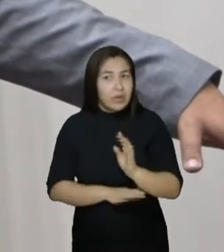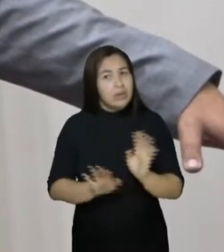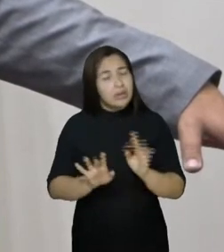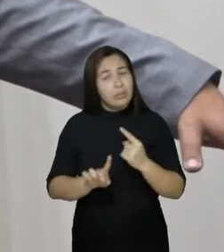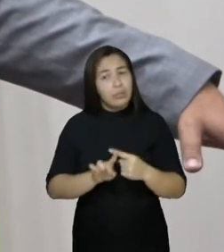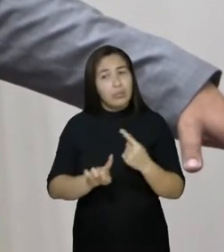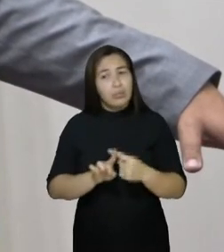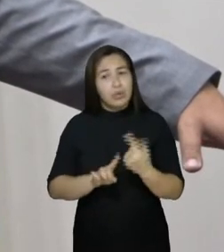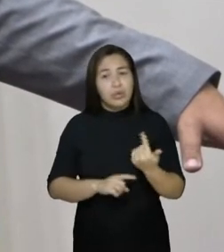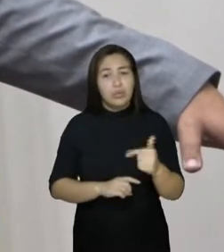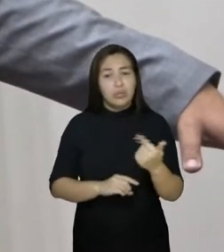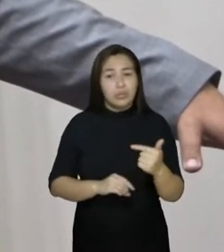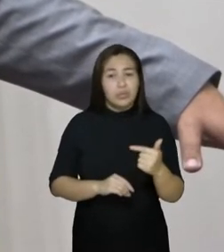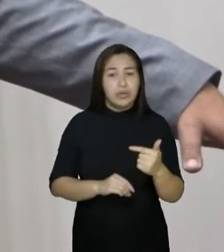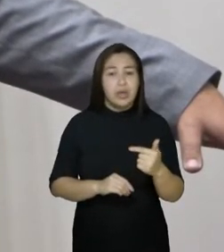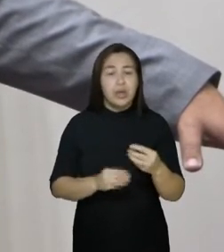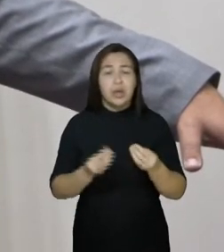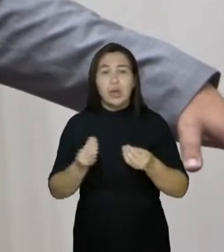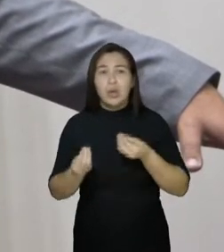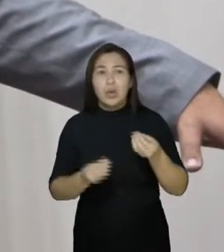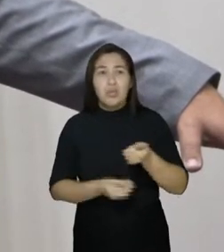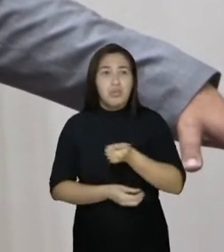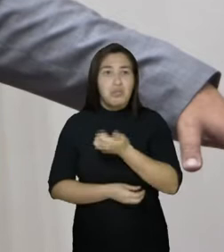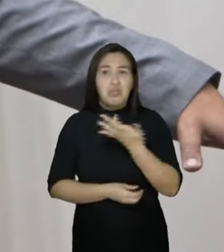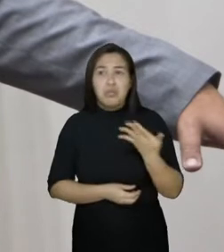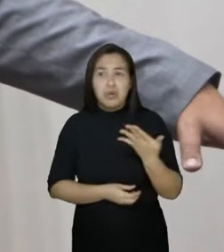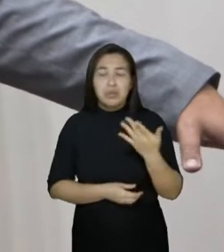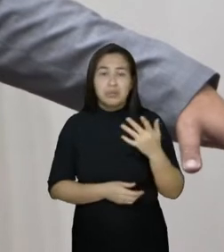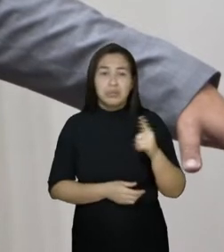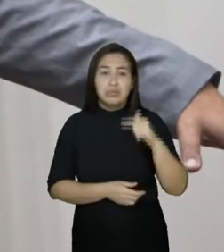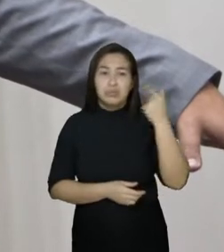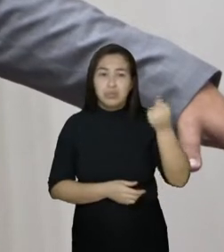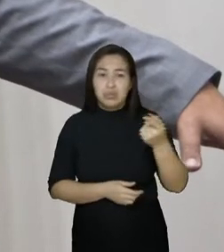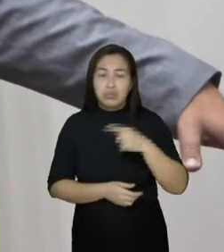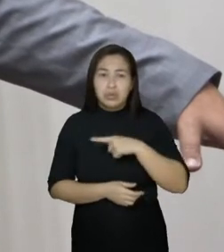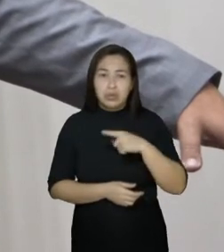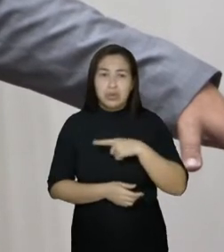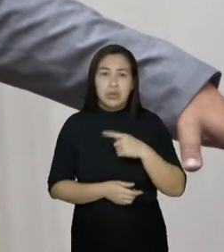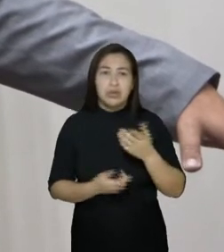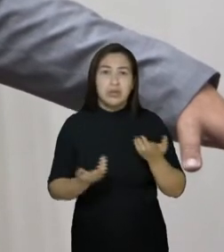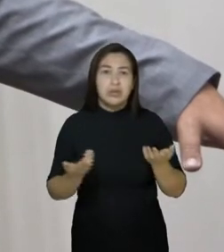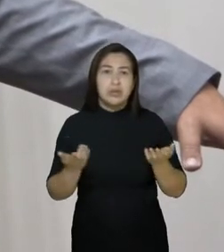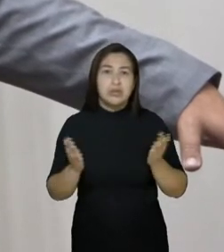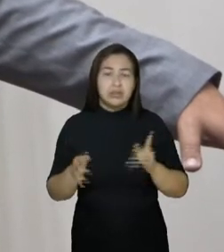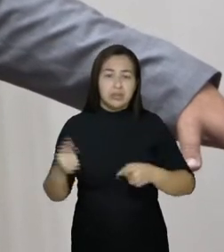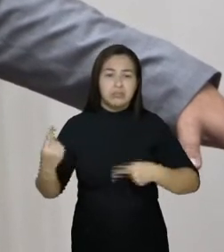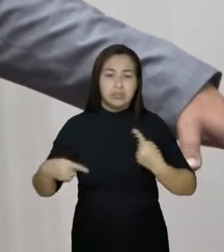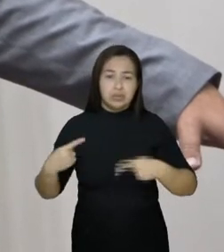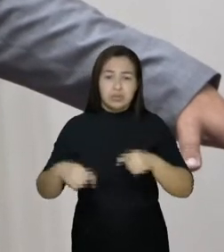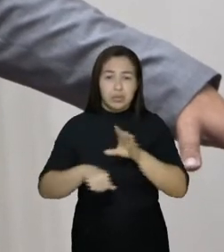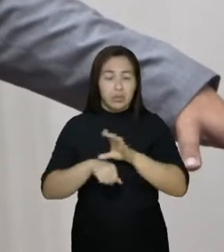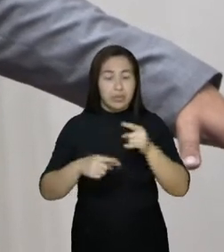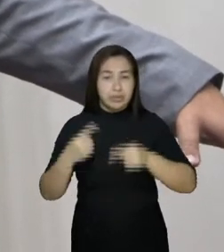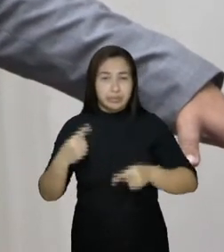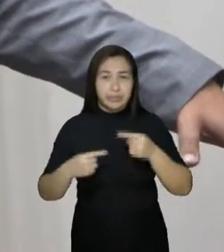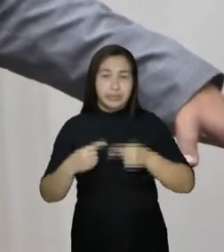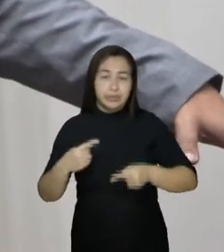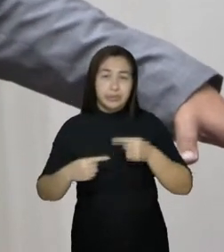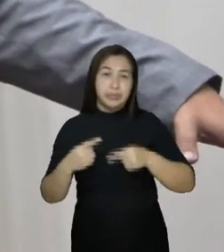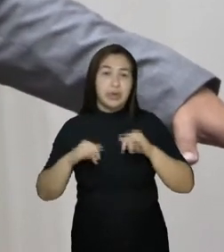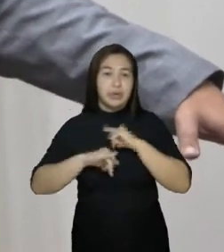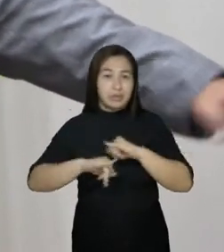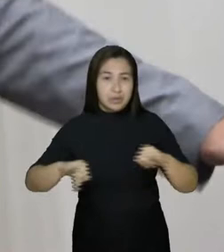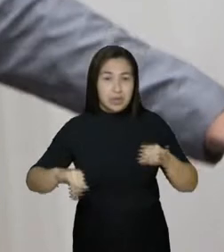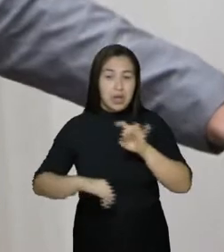menção à previsão orçamentária. Foi atropelado e foi votado, e nós discutindo, falando, gente, é inconstitucional. E quero dizer que cada um